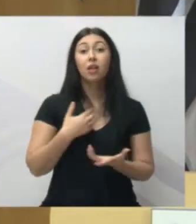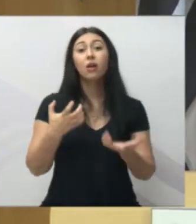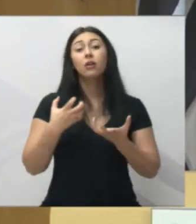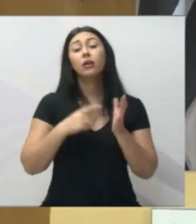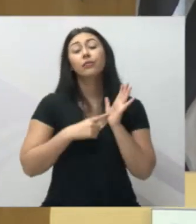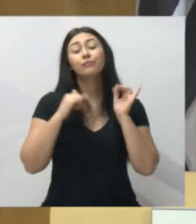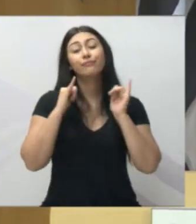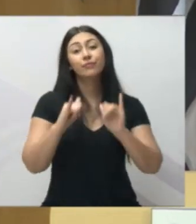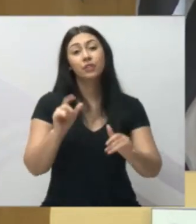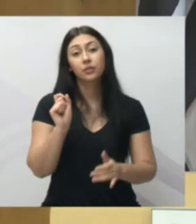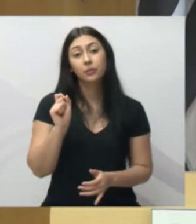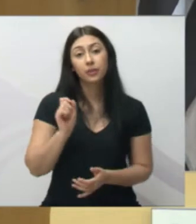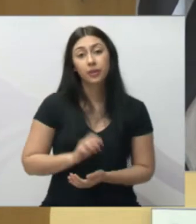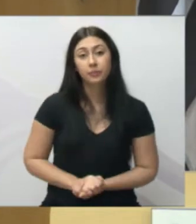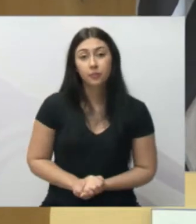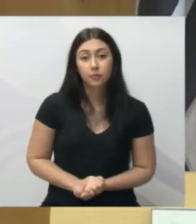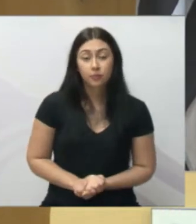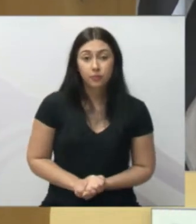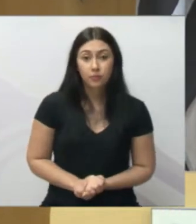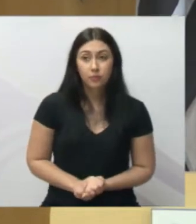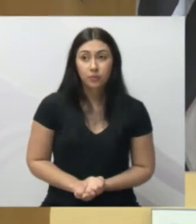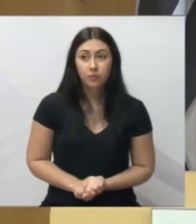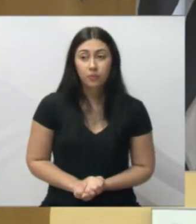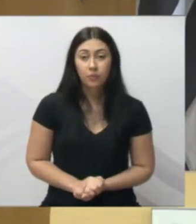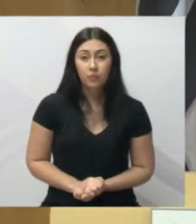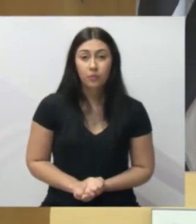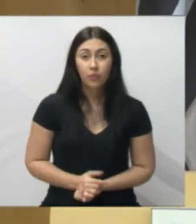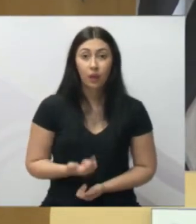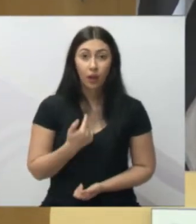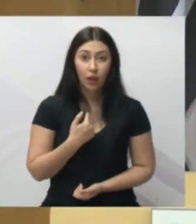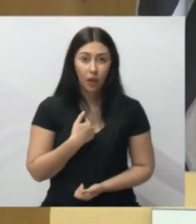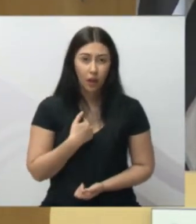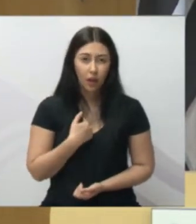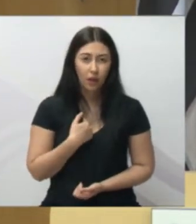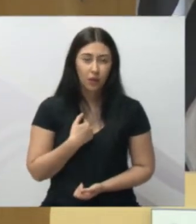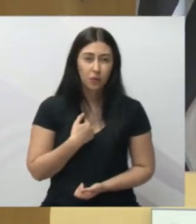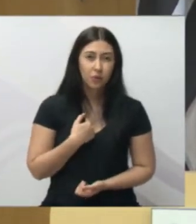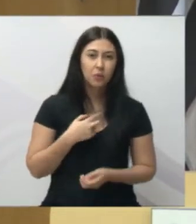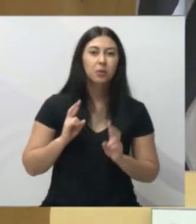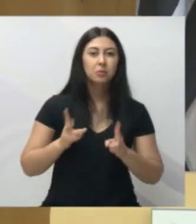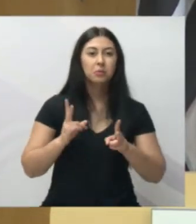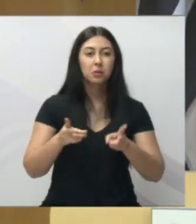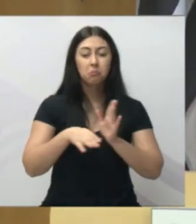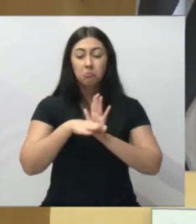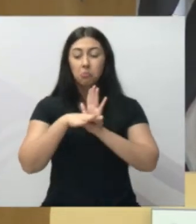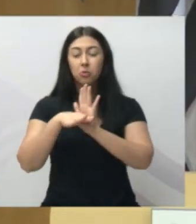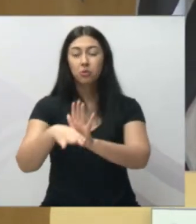vocês, o que eu atendo nesses meses para entender como é que é.